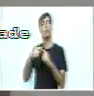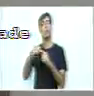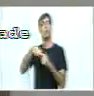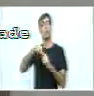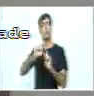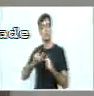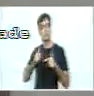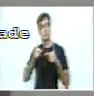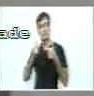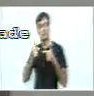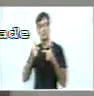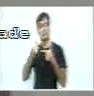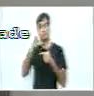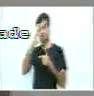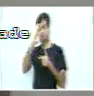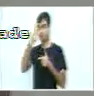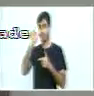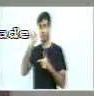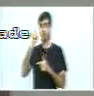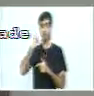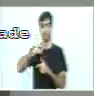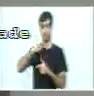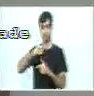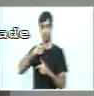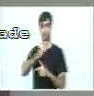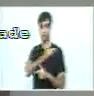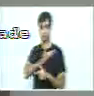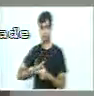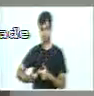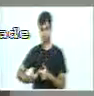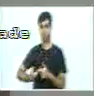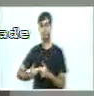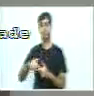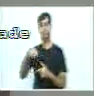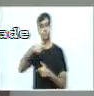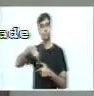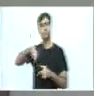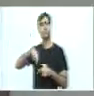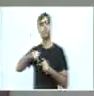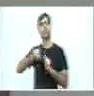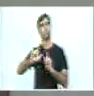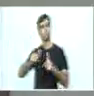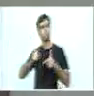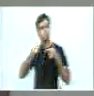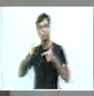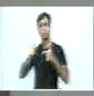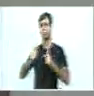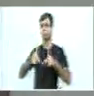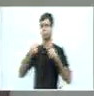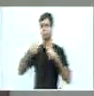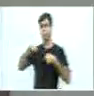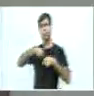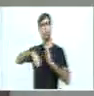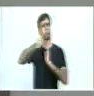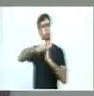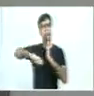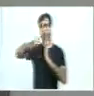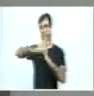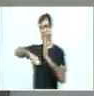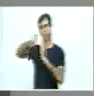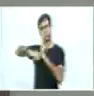se tratando da administração do Estado, através dessa moção que estamos assinando